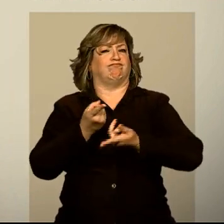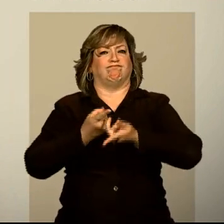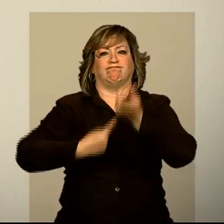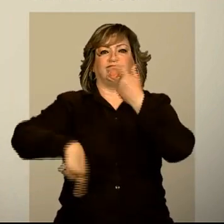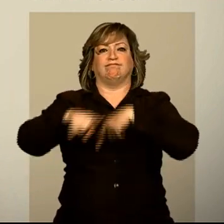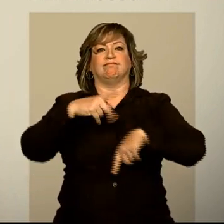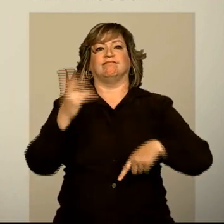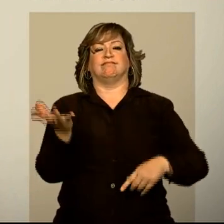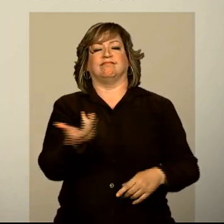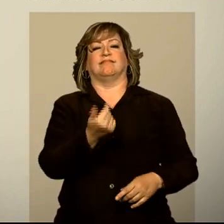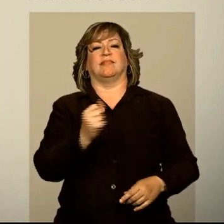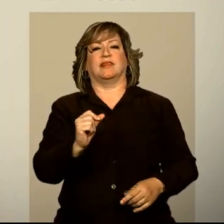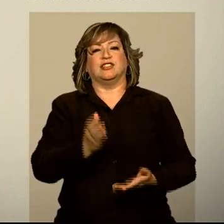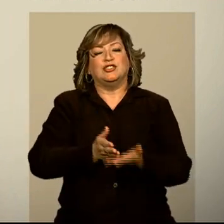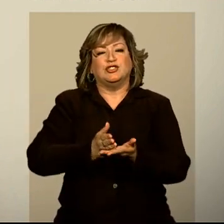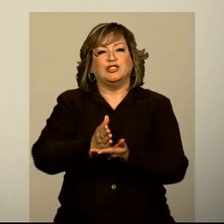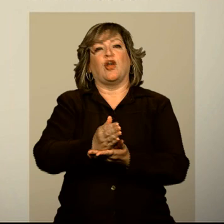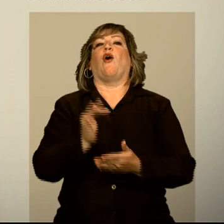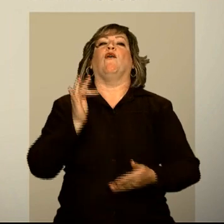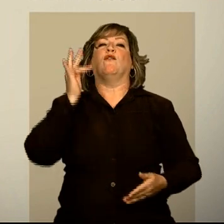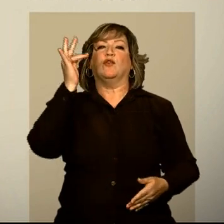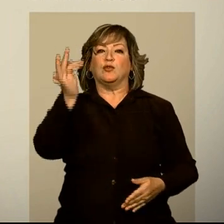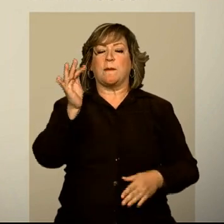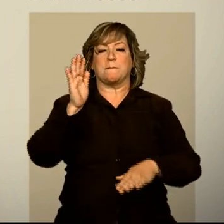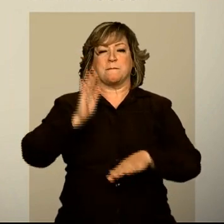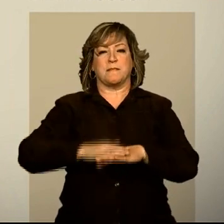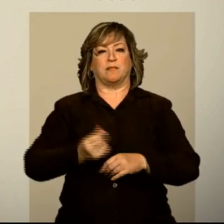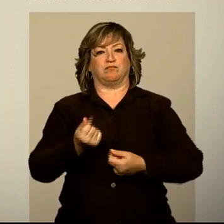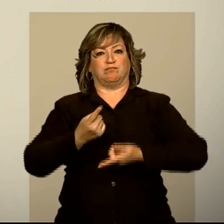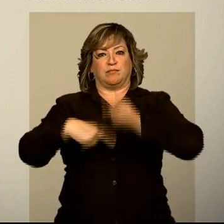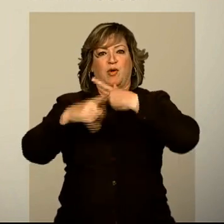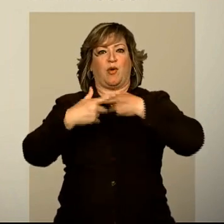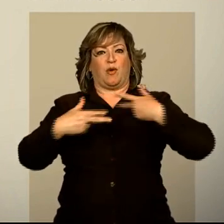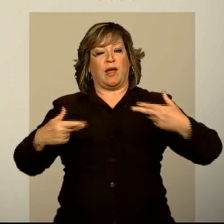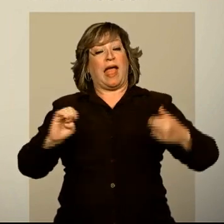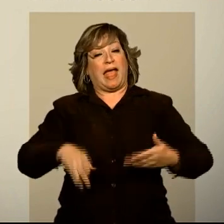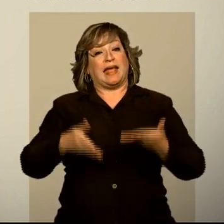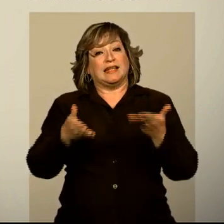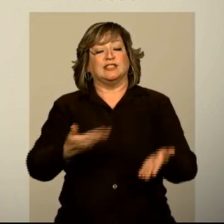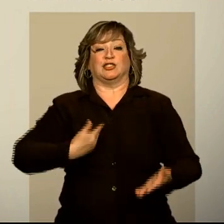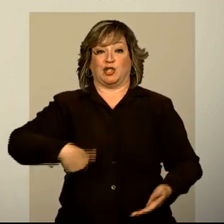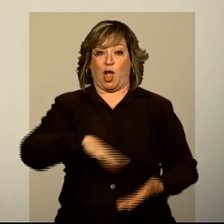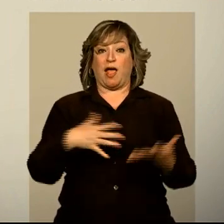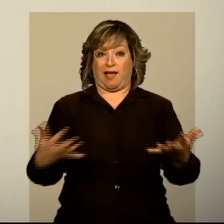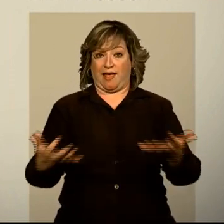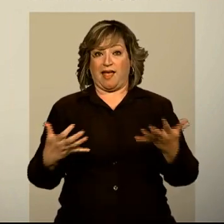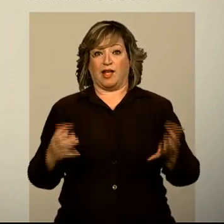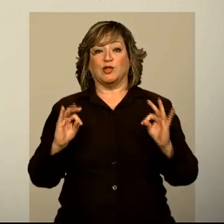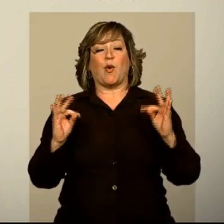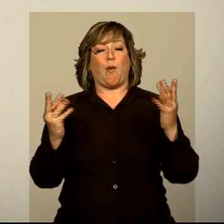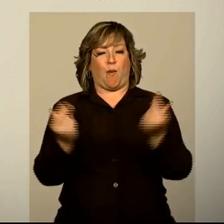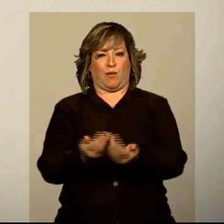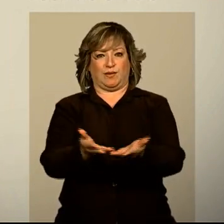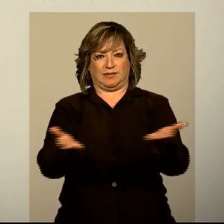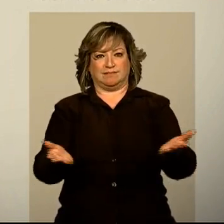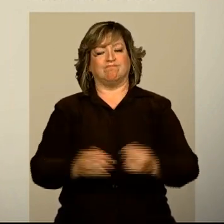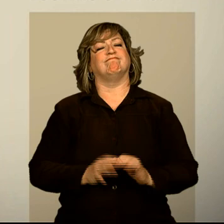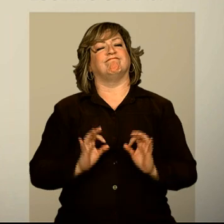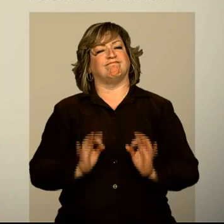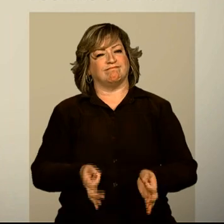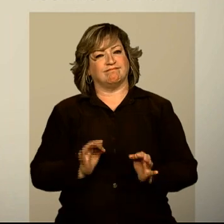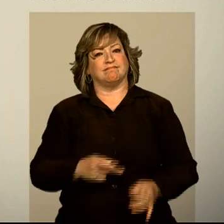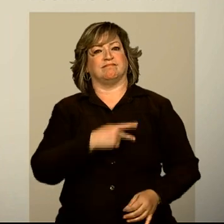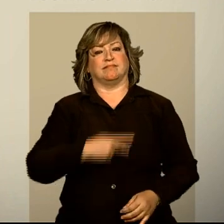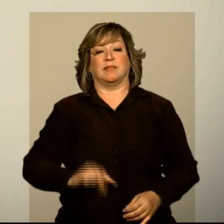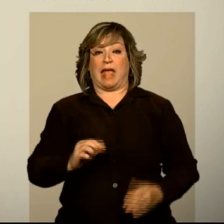salto enorme em direção a um futuro demais prosperidade e é isso que nós queremos para todos com